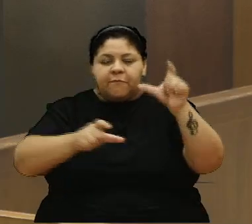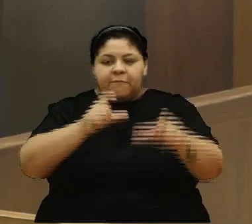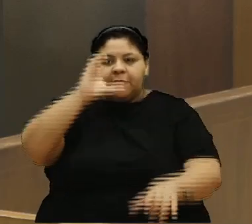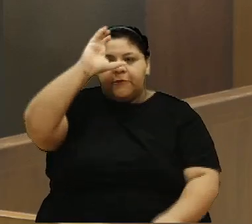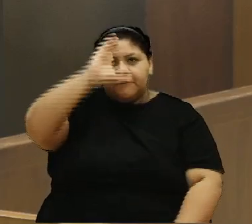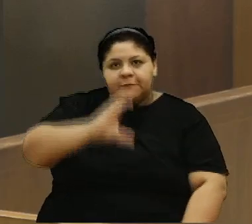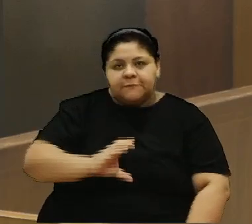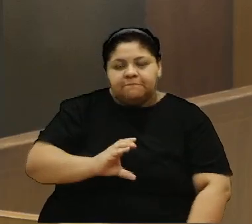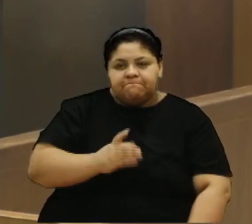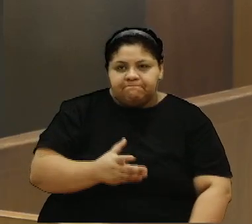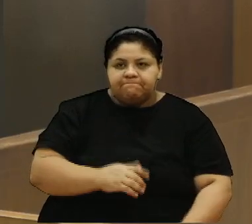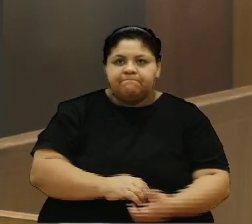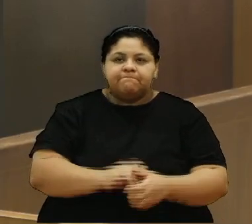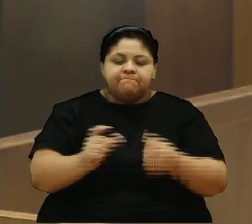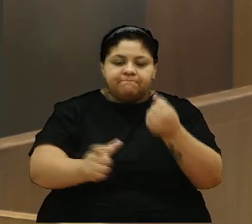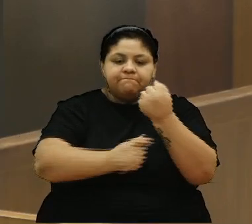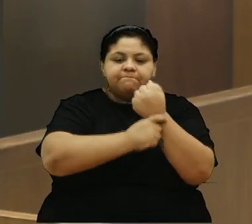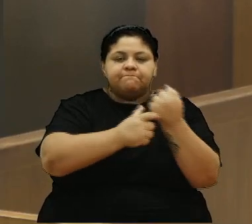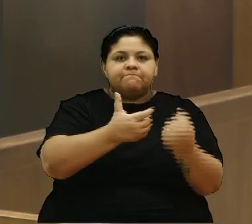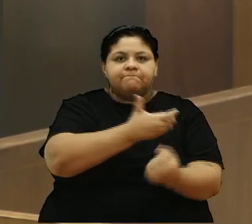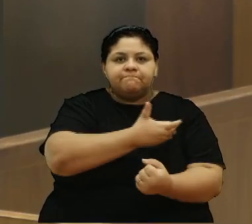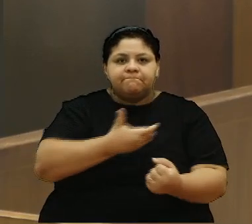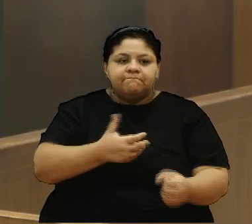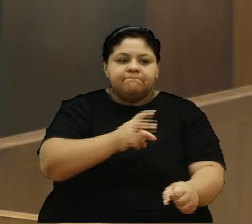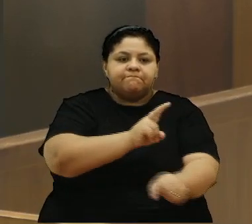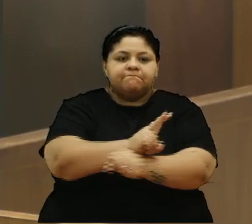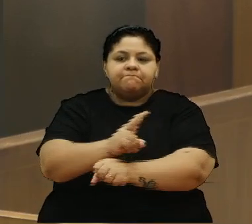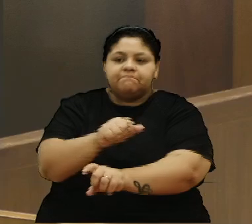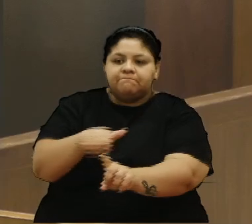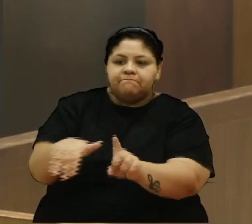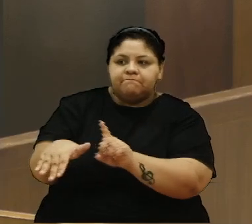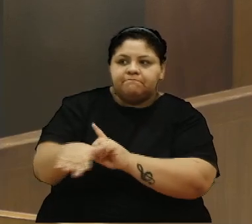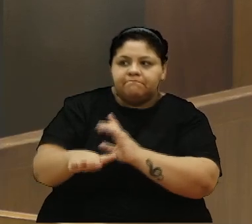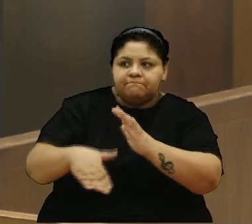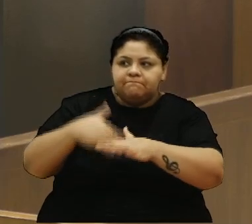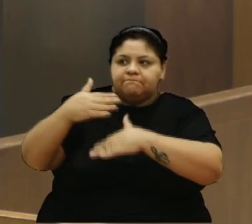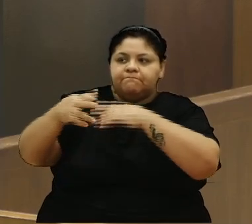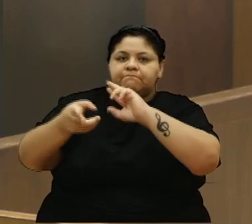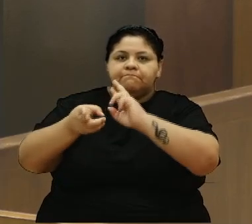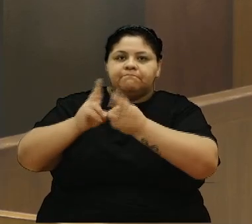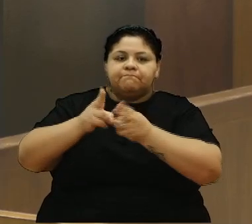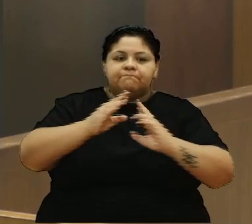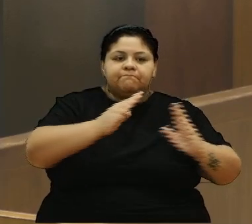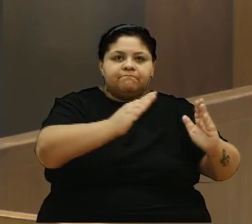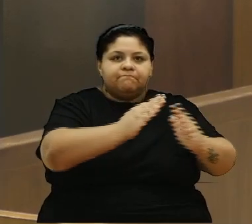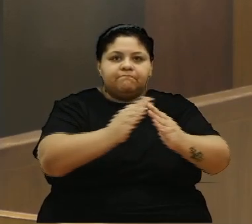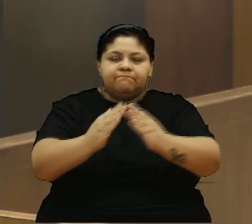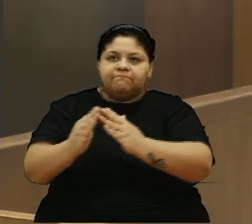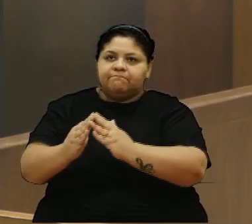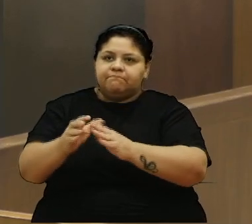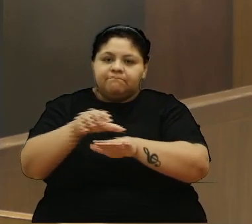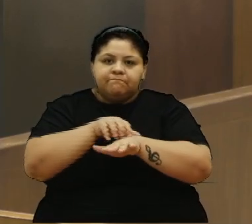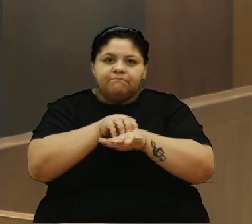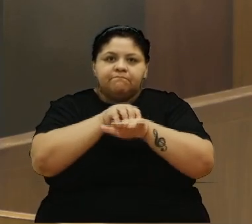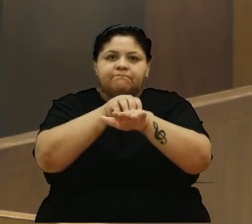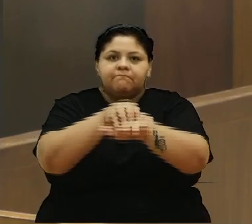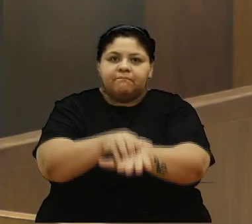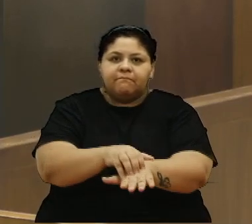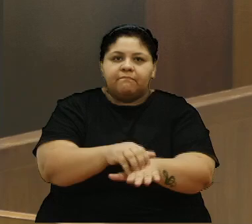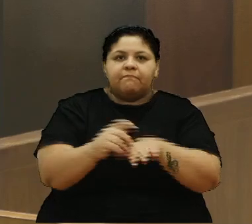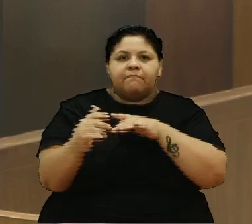Cidadania, Segurança Pública e Proteção Social, Desenvolvimento Urbano e Habitação, Transporte e Mobilidade